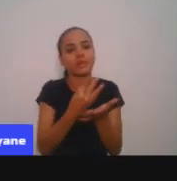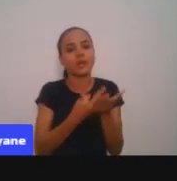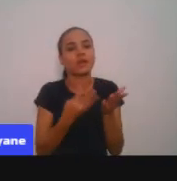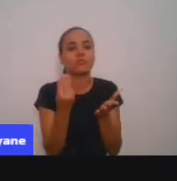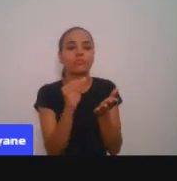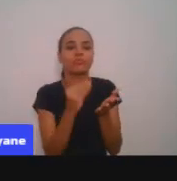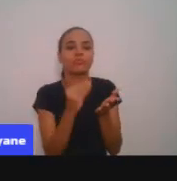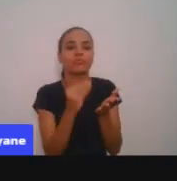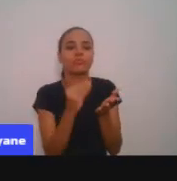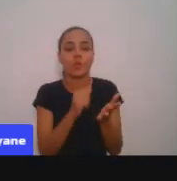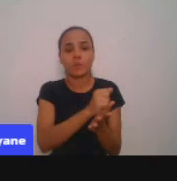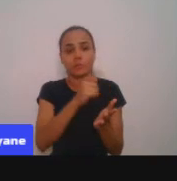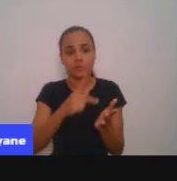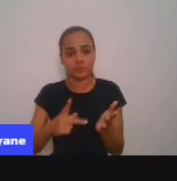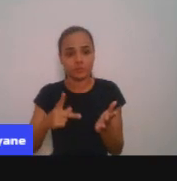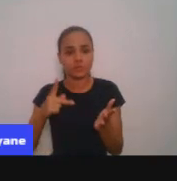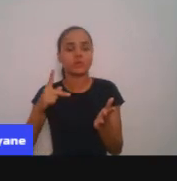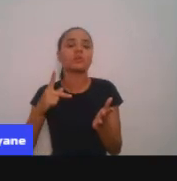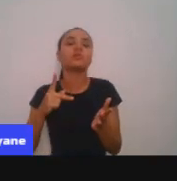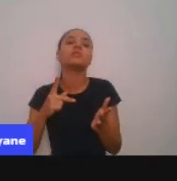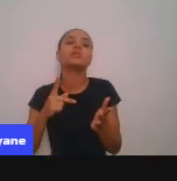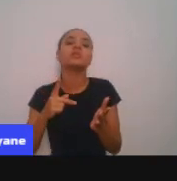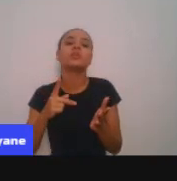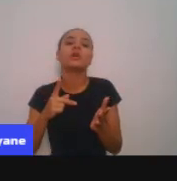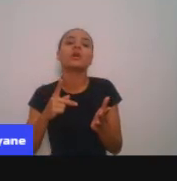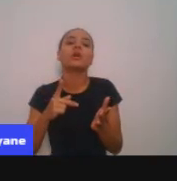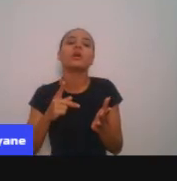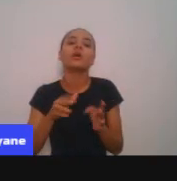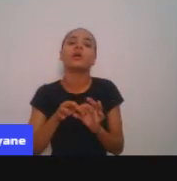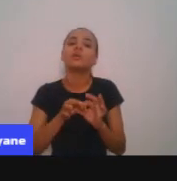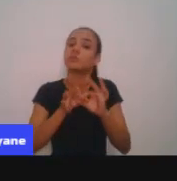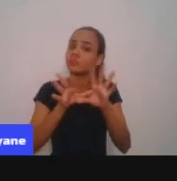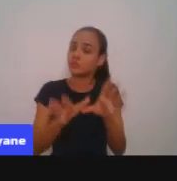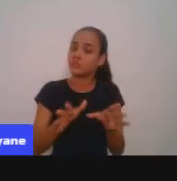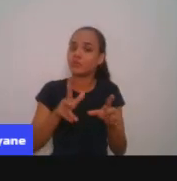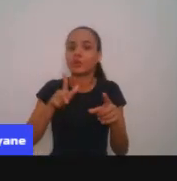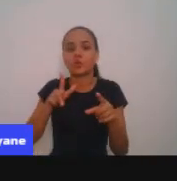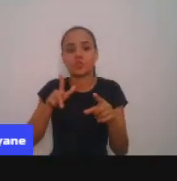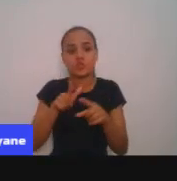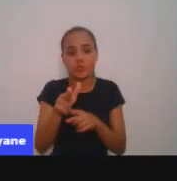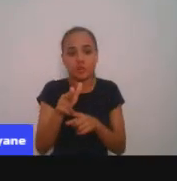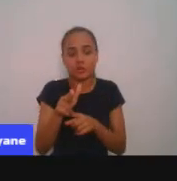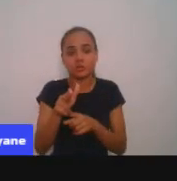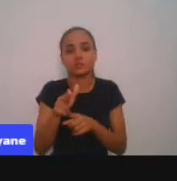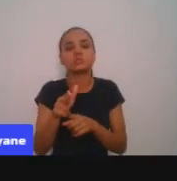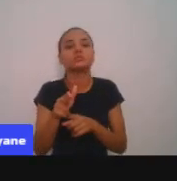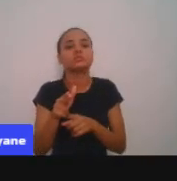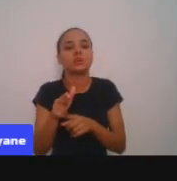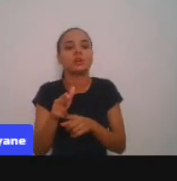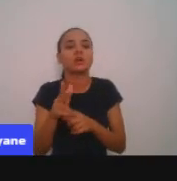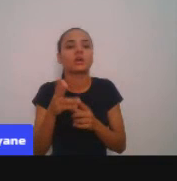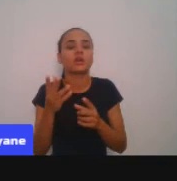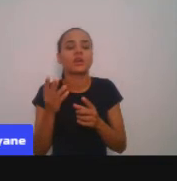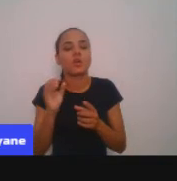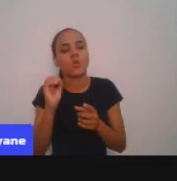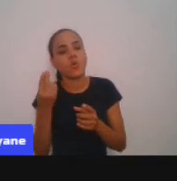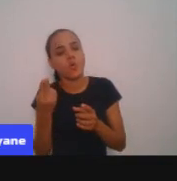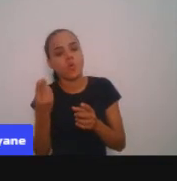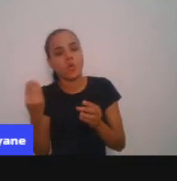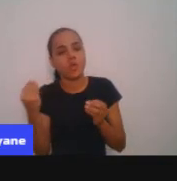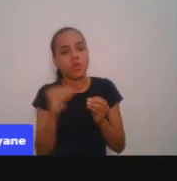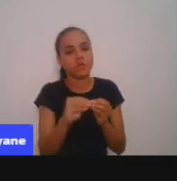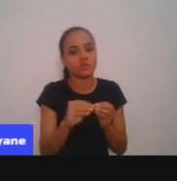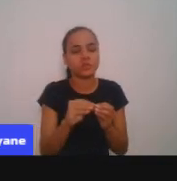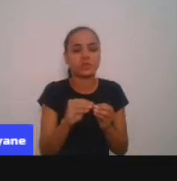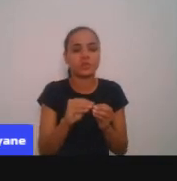permite cortar a parte que desejar e inserir um áudio. Então, são ideias muito legais. E esse daí foi um